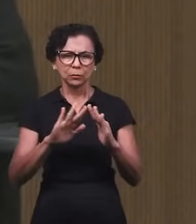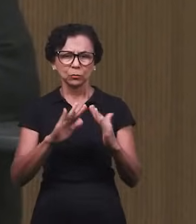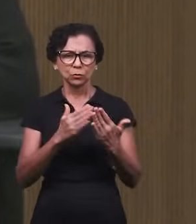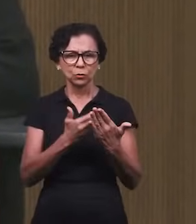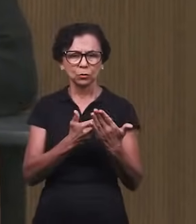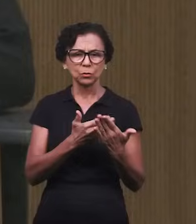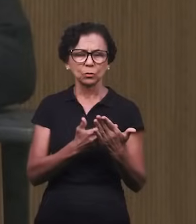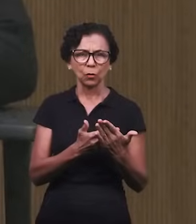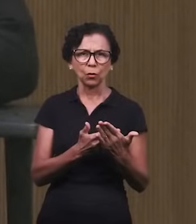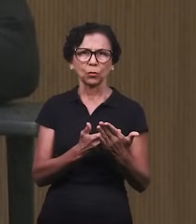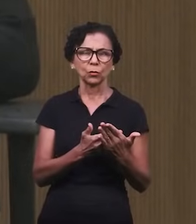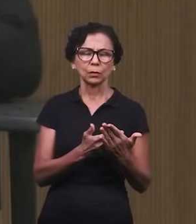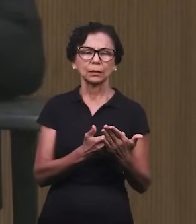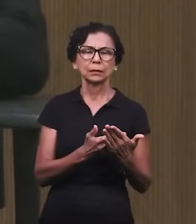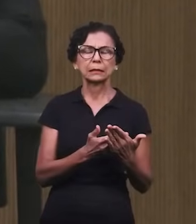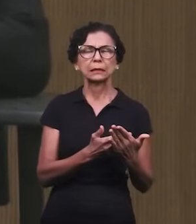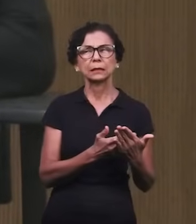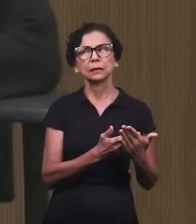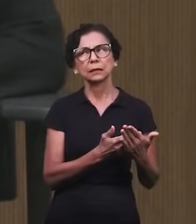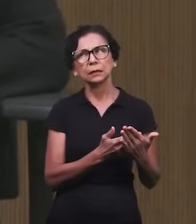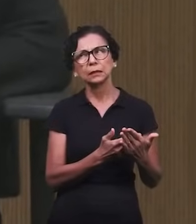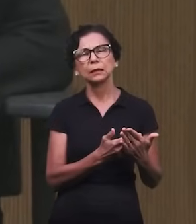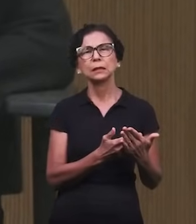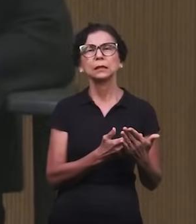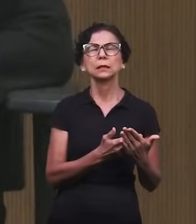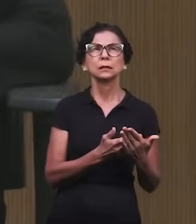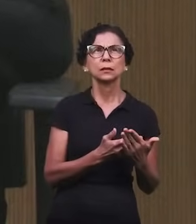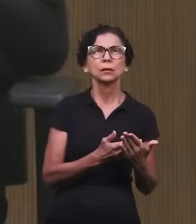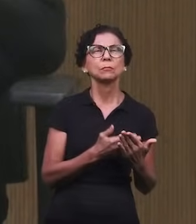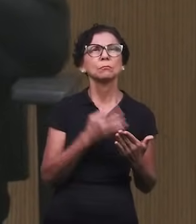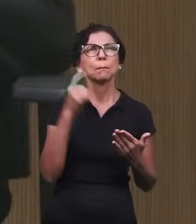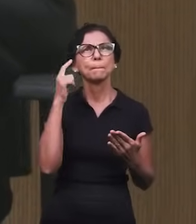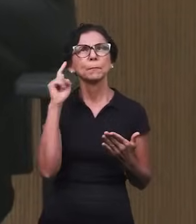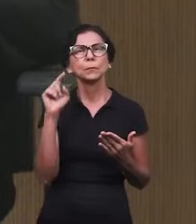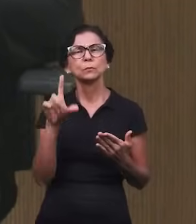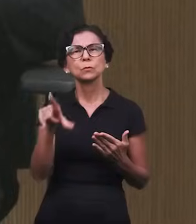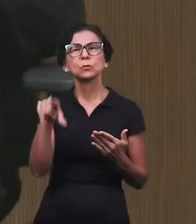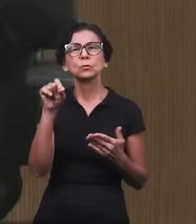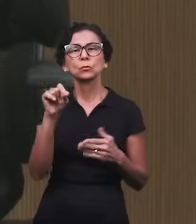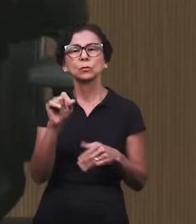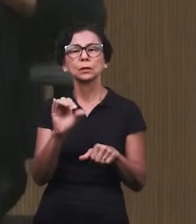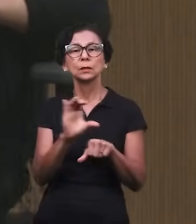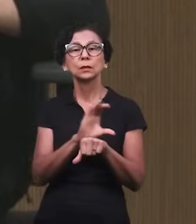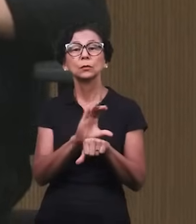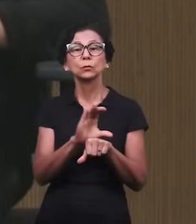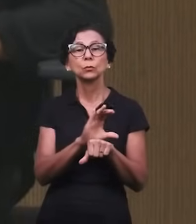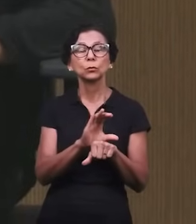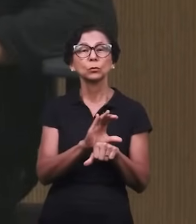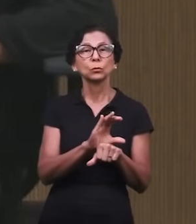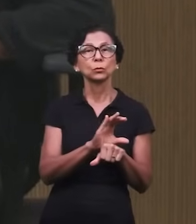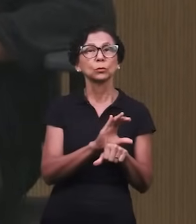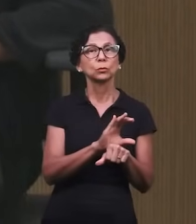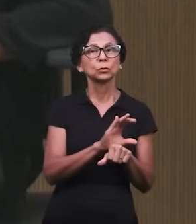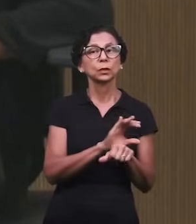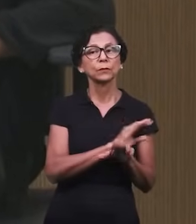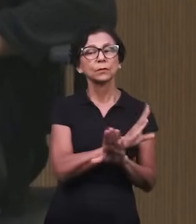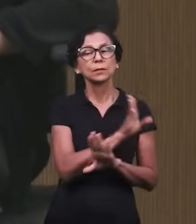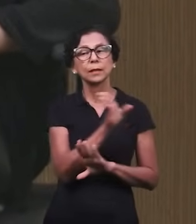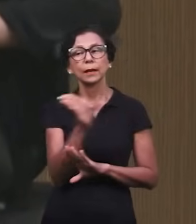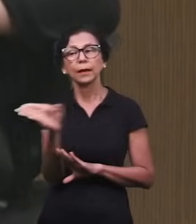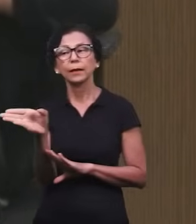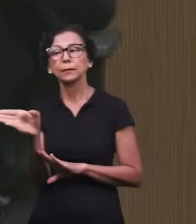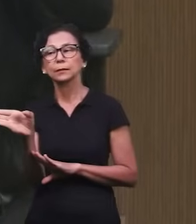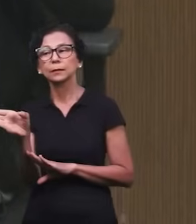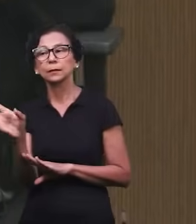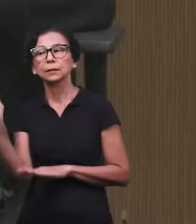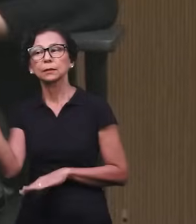a faculdade, ela, em questão de ambiente, ela é muito diferente, né, a faculdade ela é muito mais ampla.